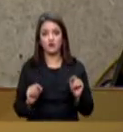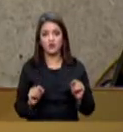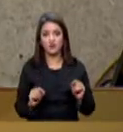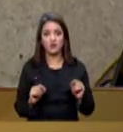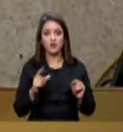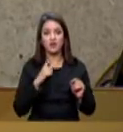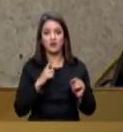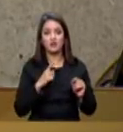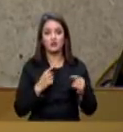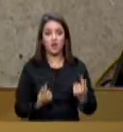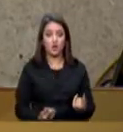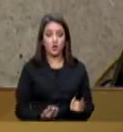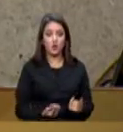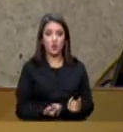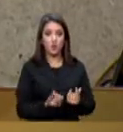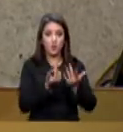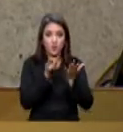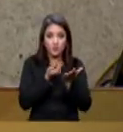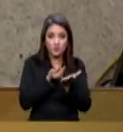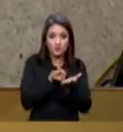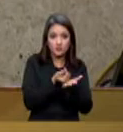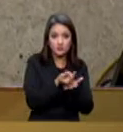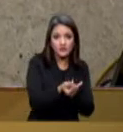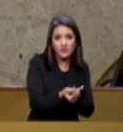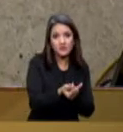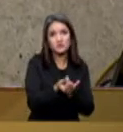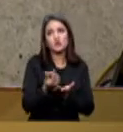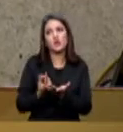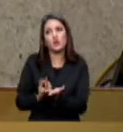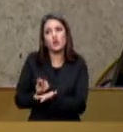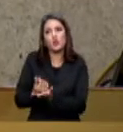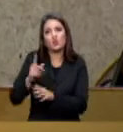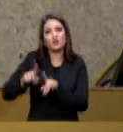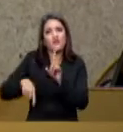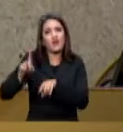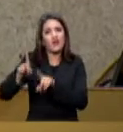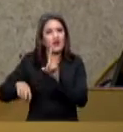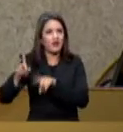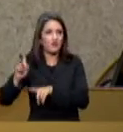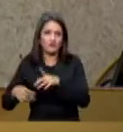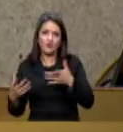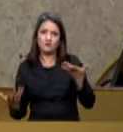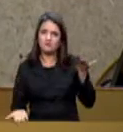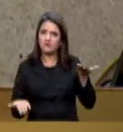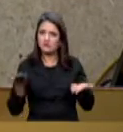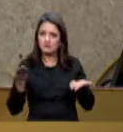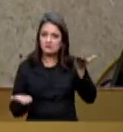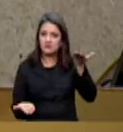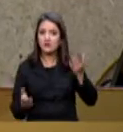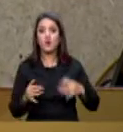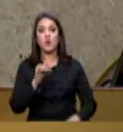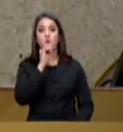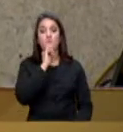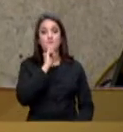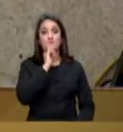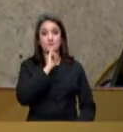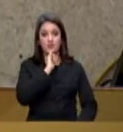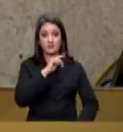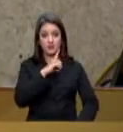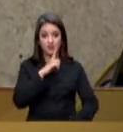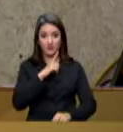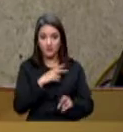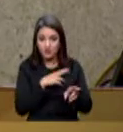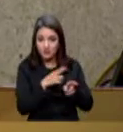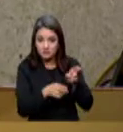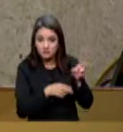dos custos fixos sobre os custos variáveis. Imagine-se, por exemplo, o transporte ferroviário.